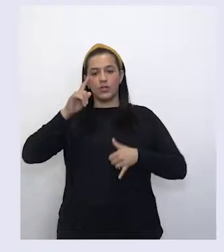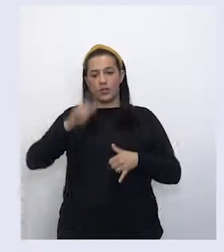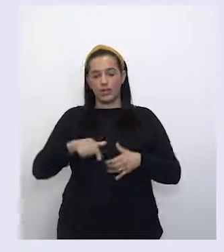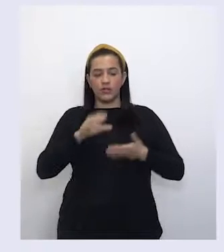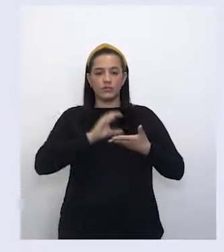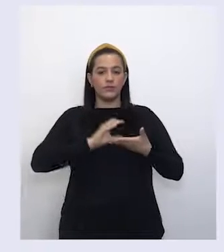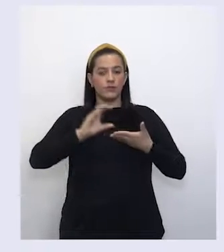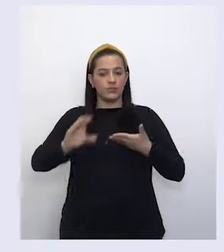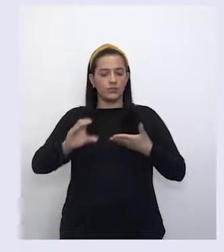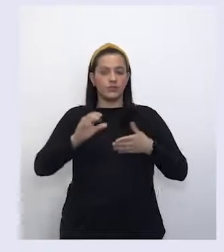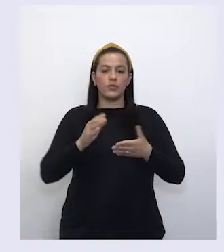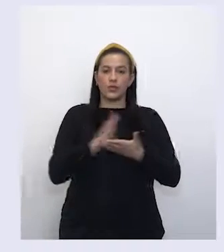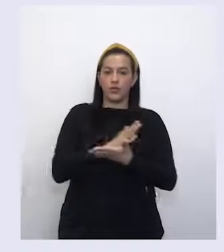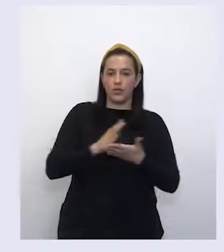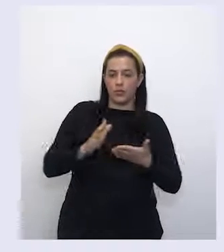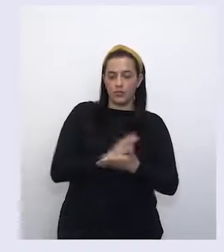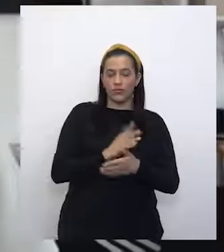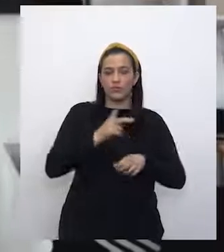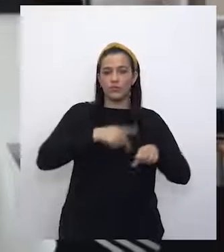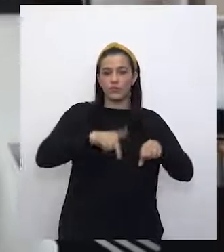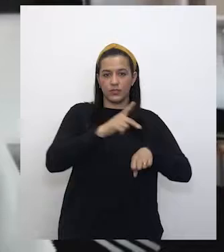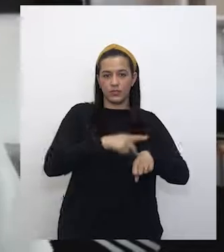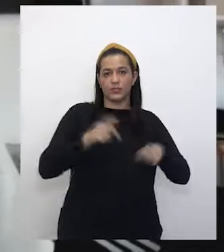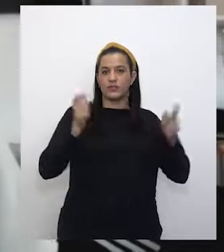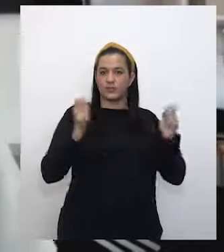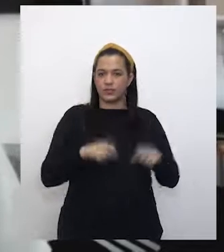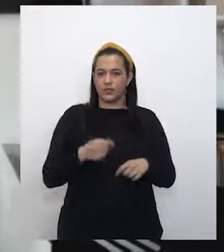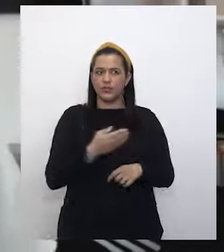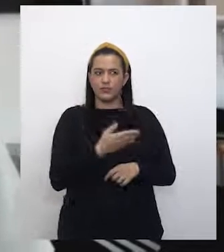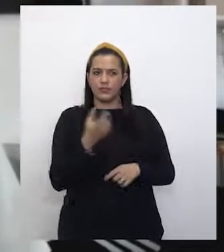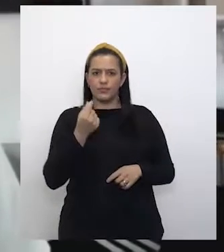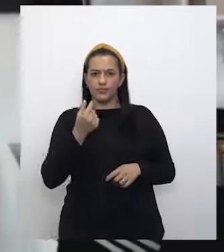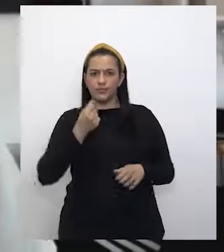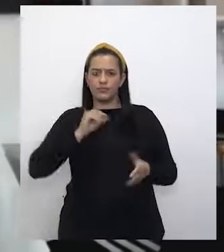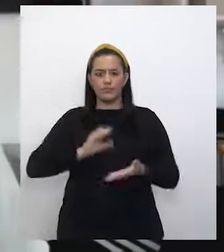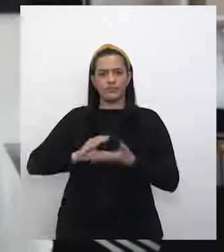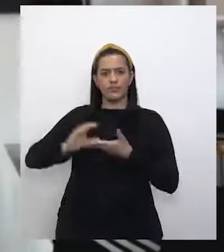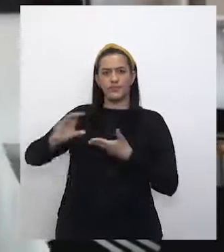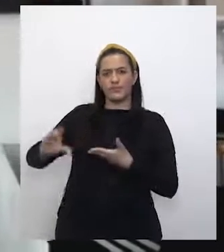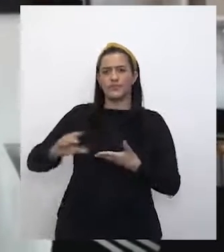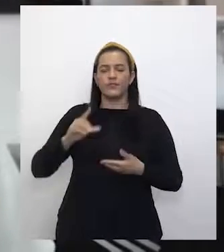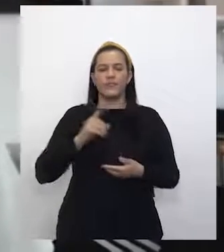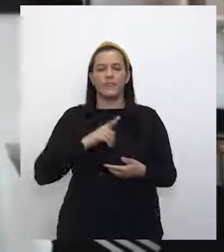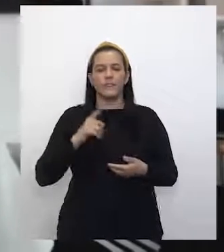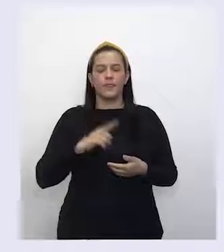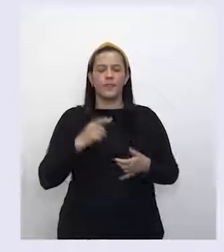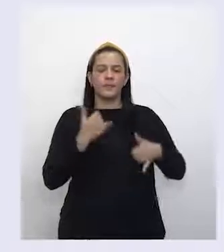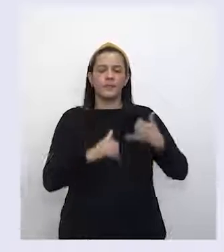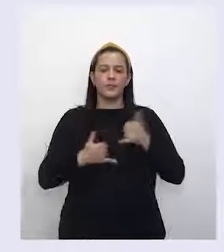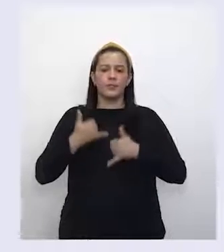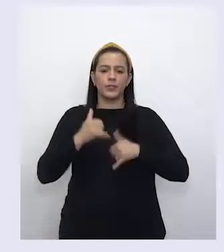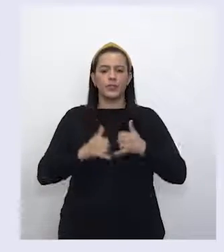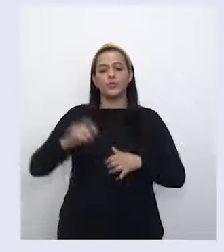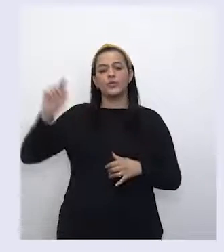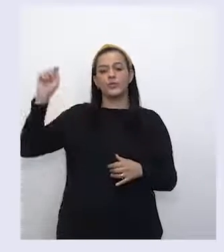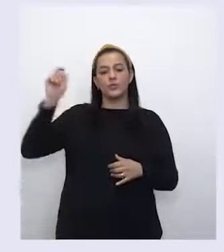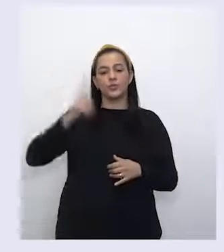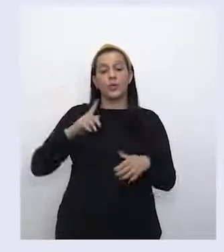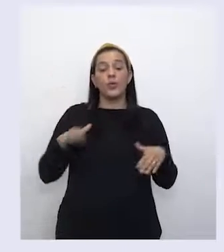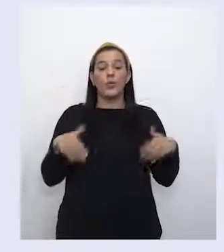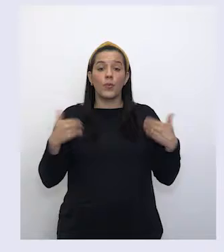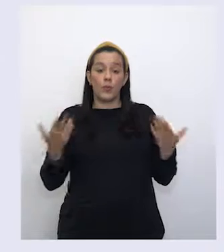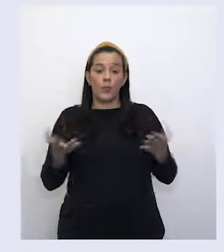que alguns países, eles investem bastante, vem investido bastante em energia solar, né? Quais são